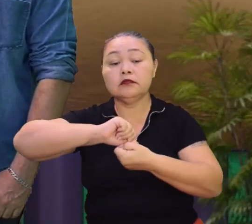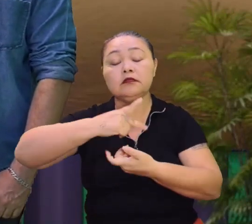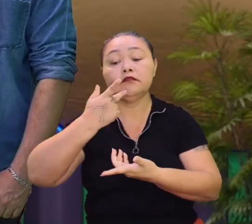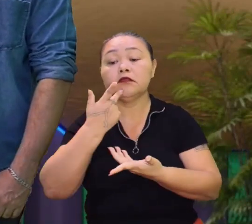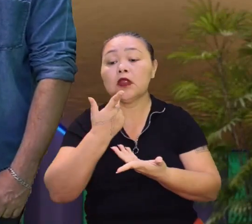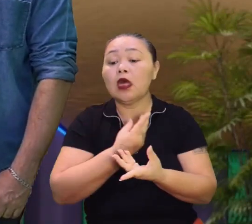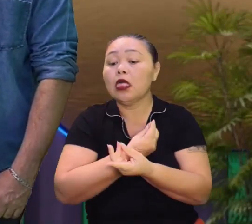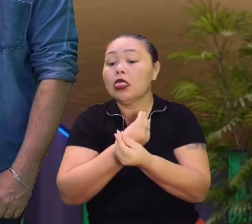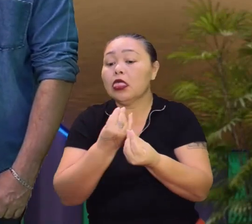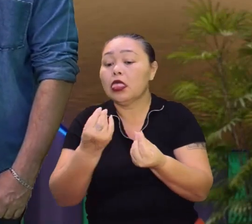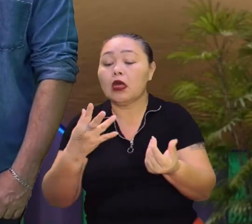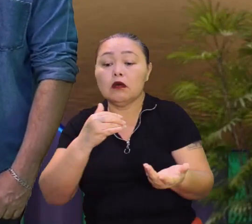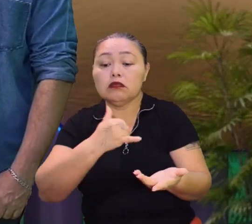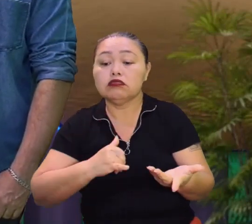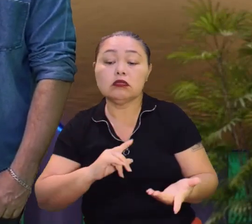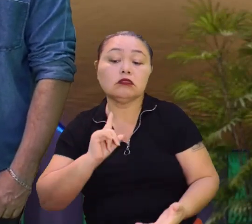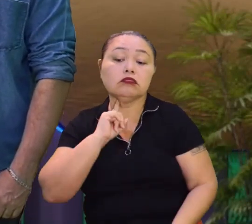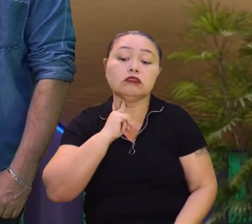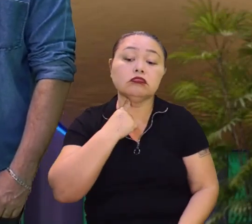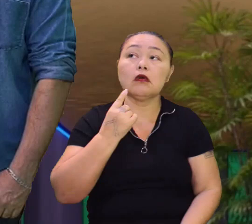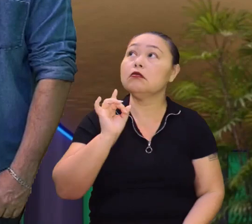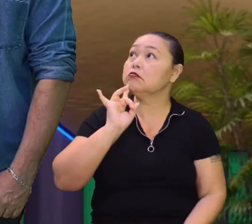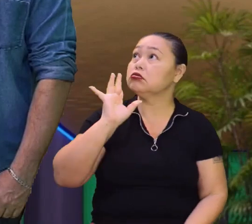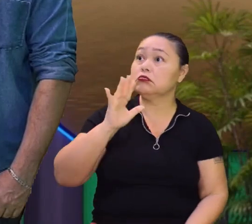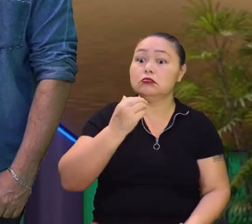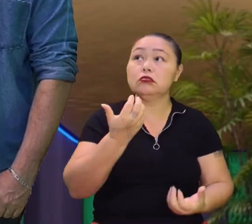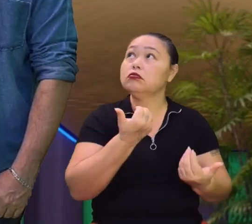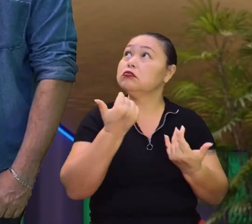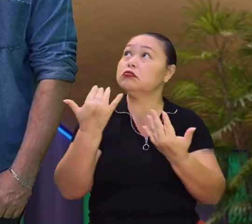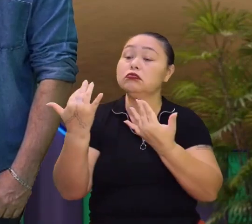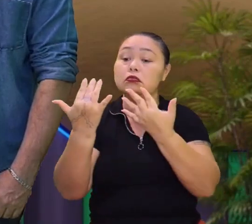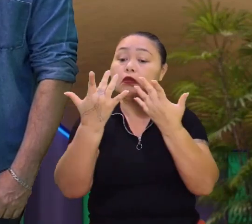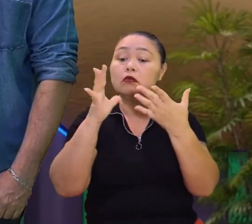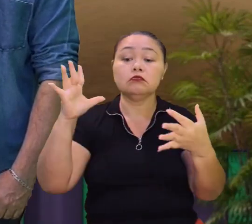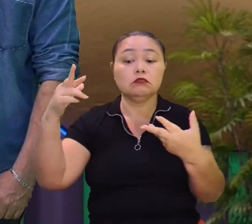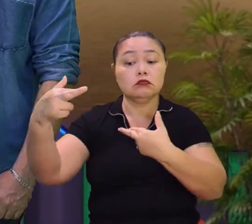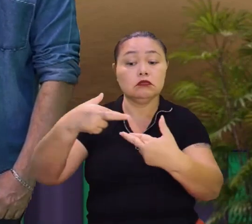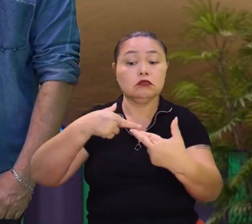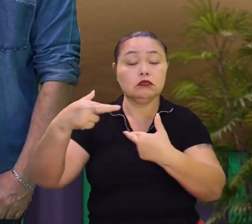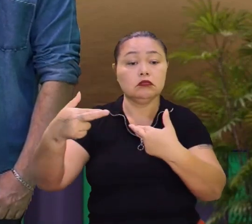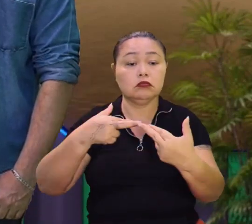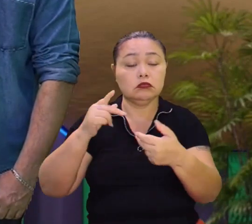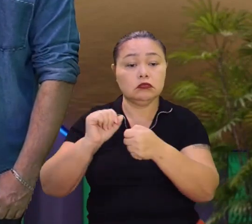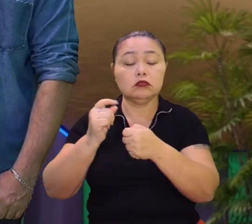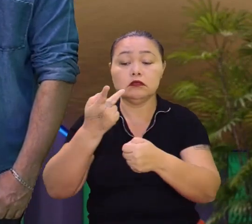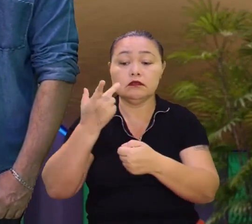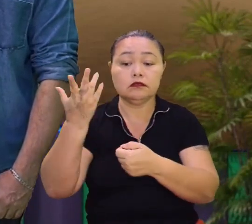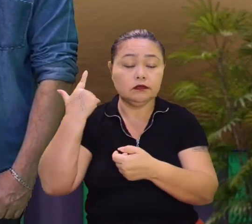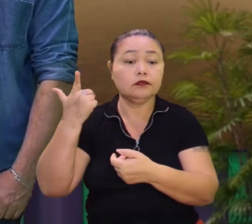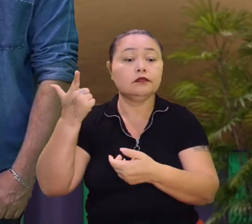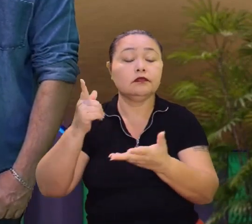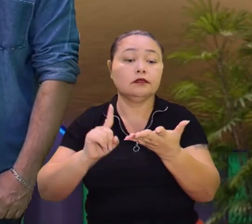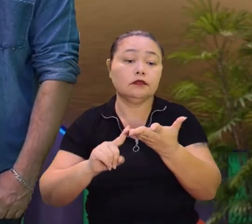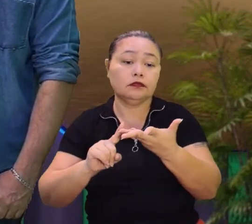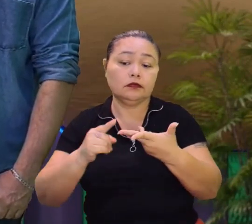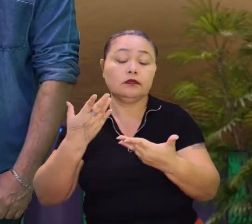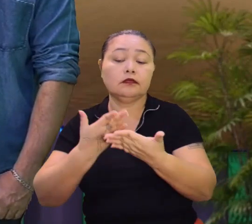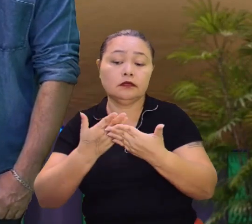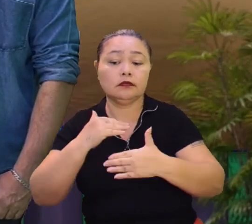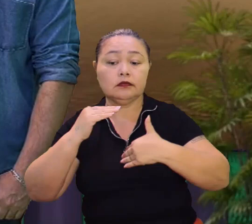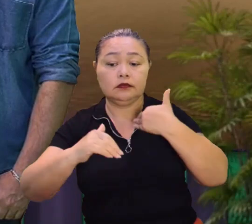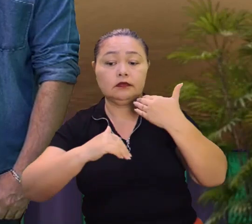de queima de energia, de poluentes que são lançados na atmosfera, que está relacionado àquela temática que nós trabalhamos várias aulas